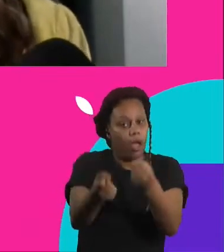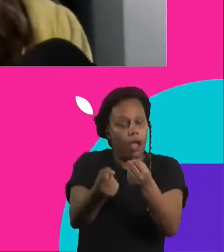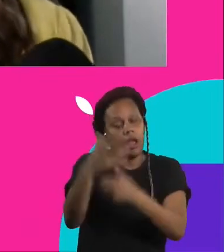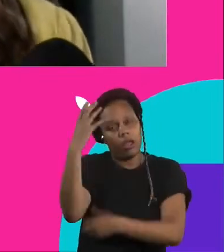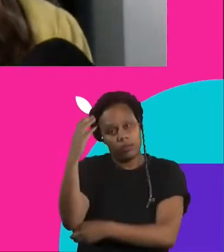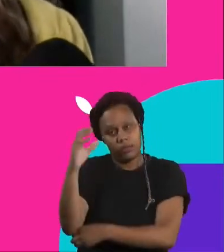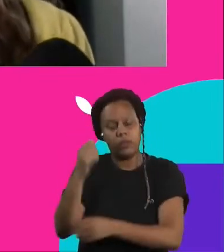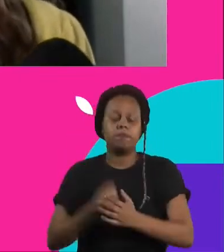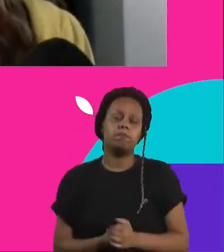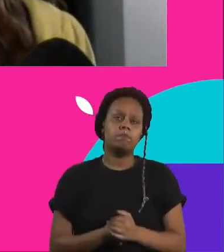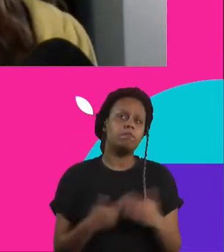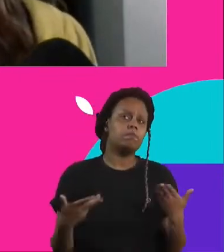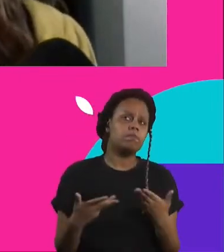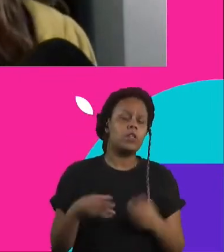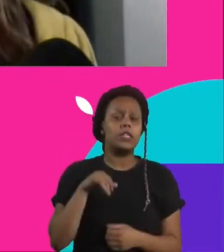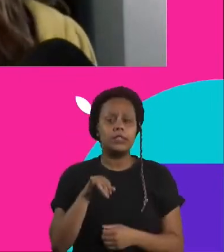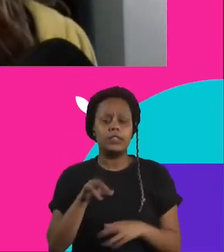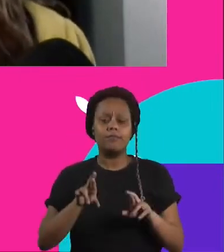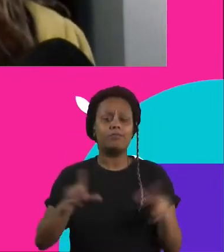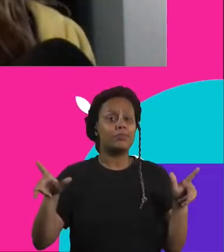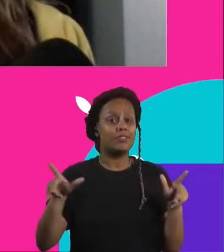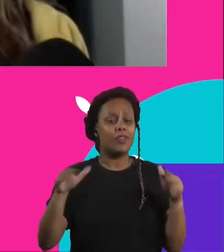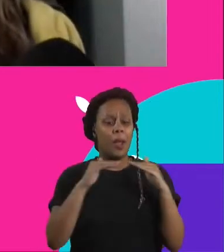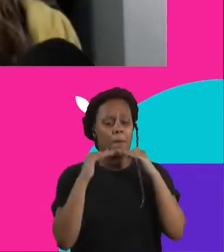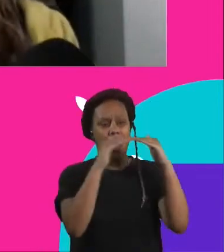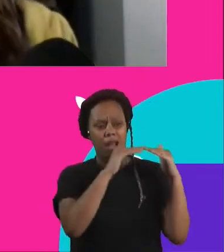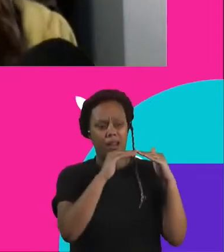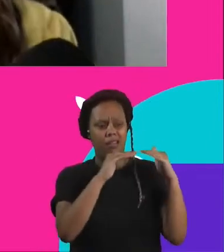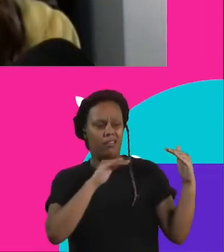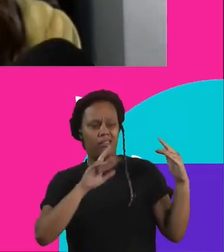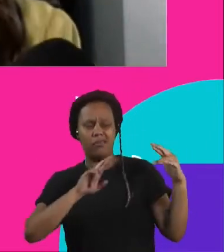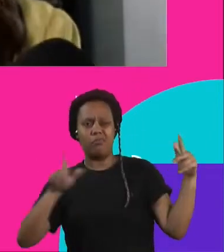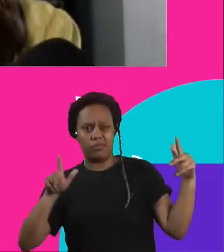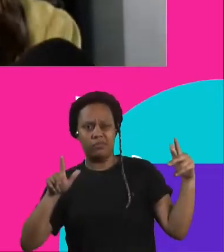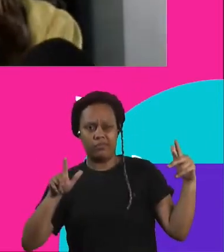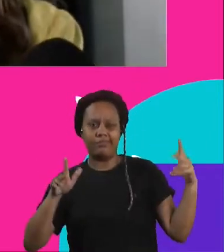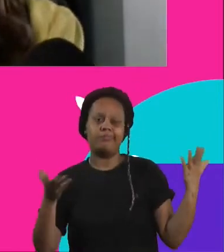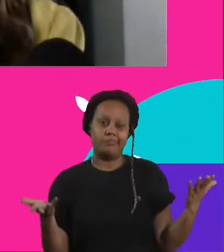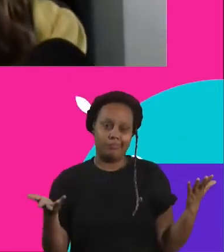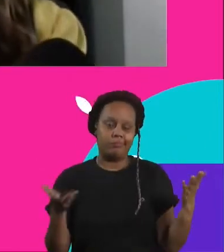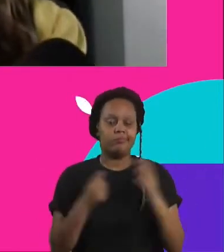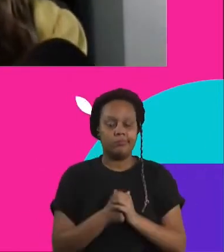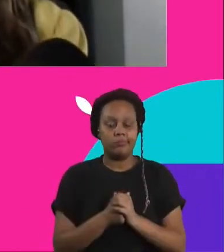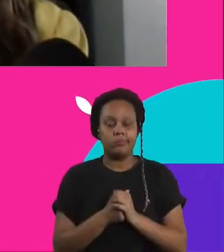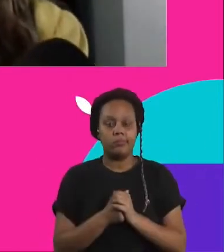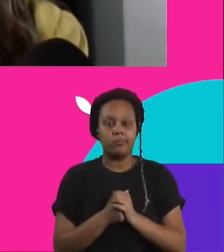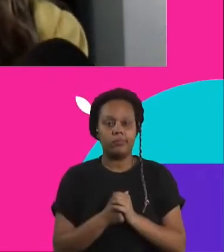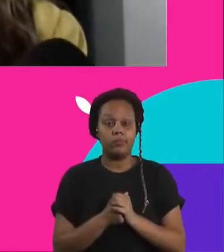caso fuja um pouco do padrão, a partir de alguns requisitos que fazem parte desse cruzamento de